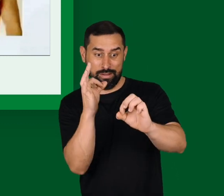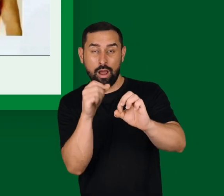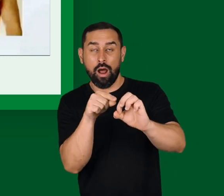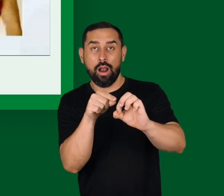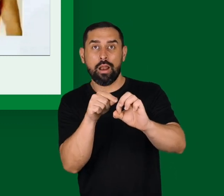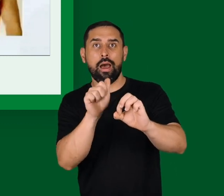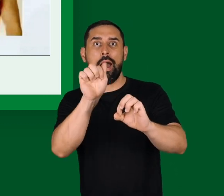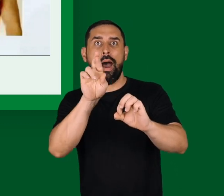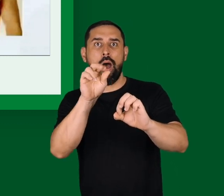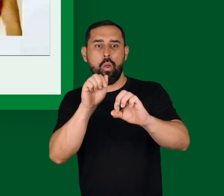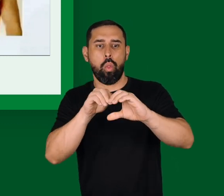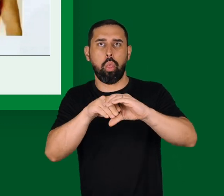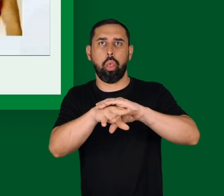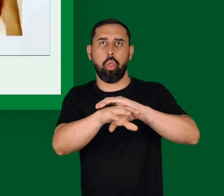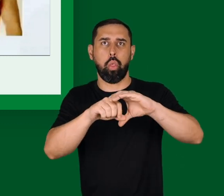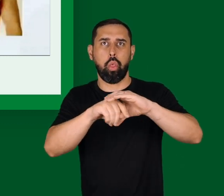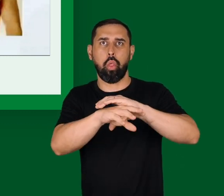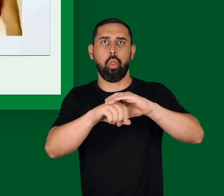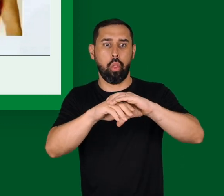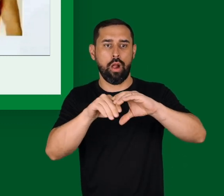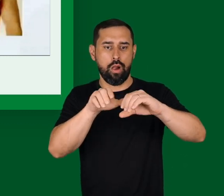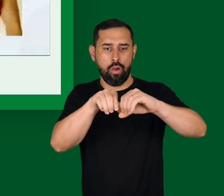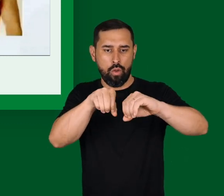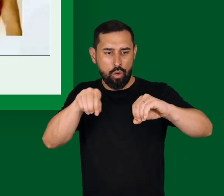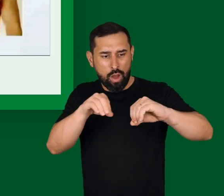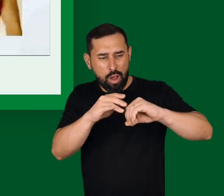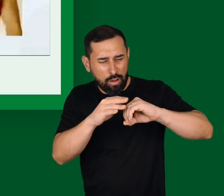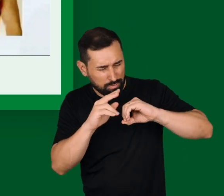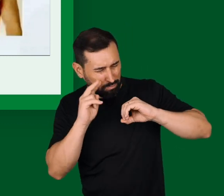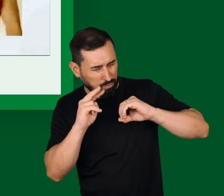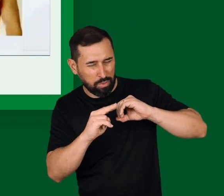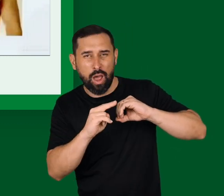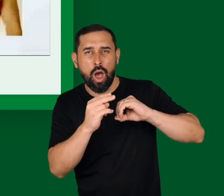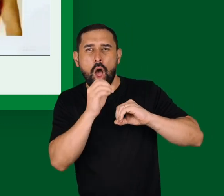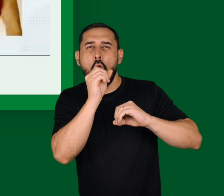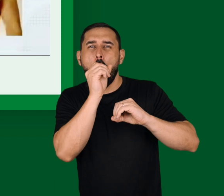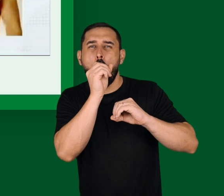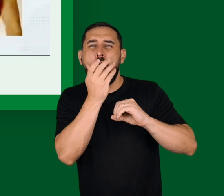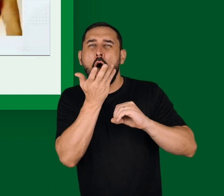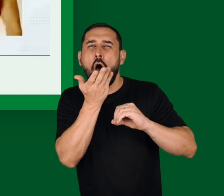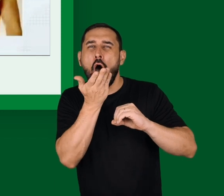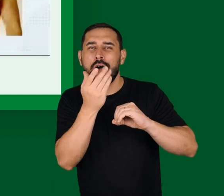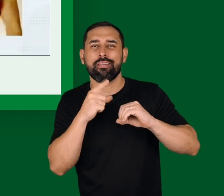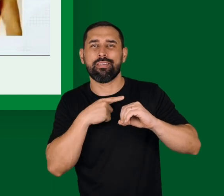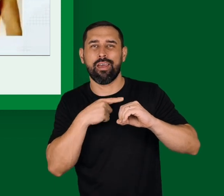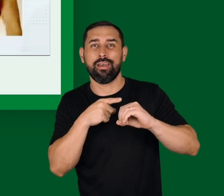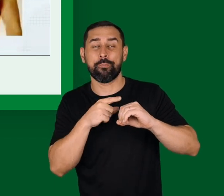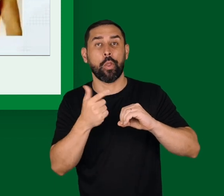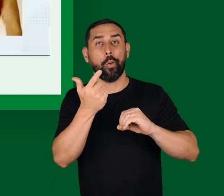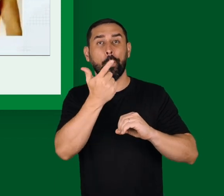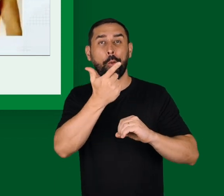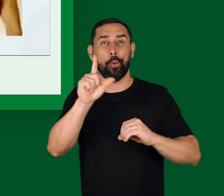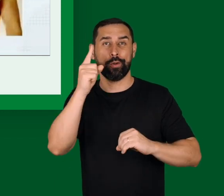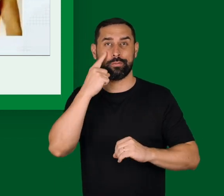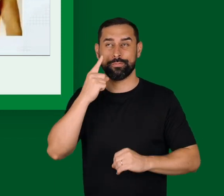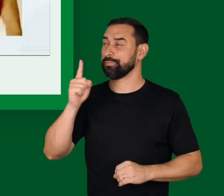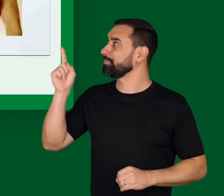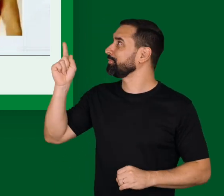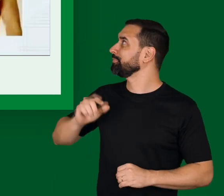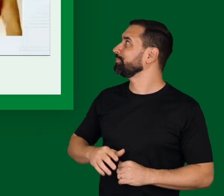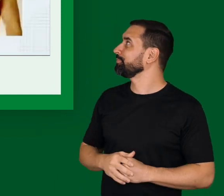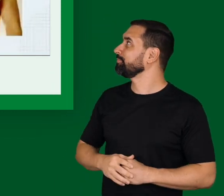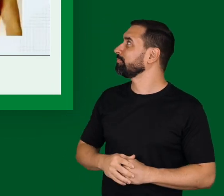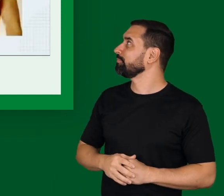a coluna de ar dentro do tubo, né, o tubo começa a ficar embaçado. Esse aqui é o medidor de EtCO2, né,